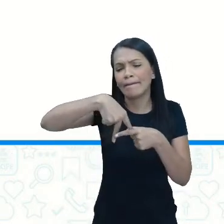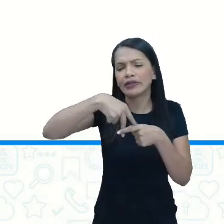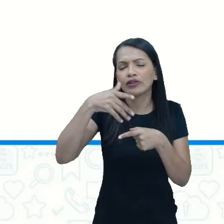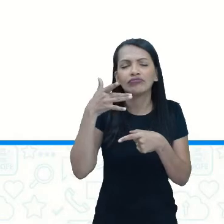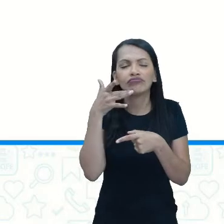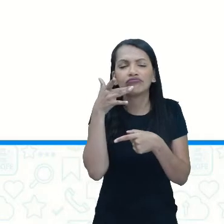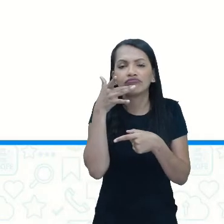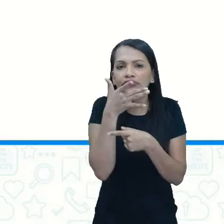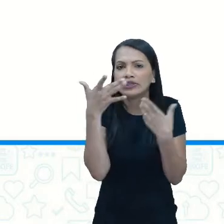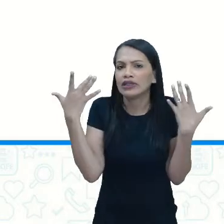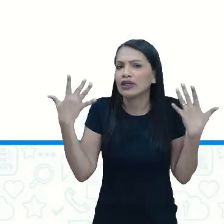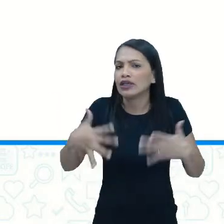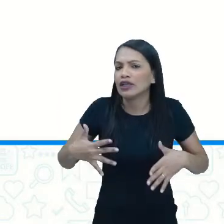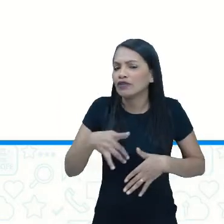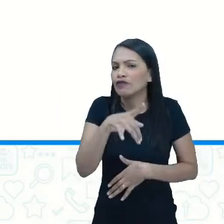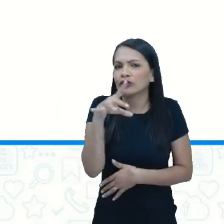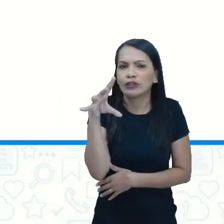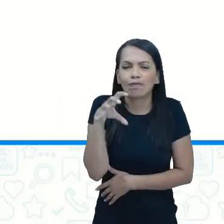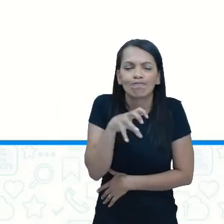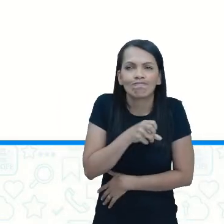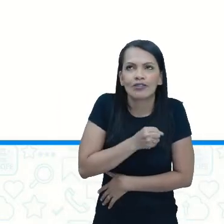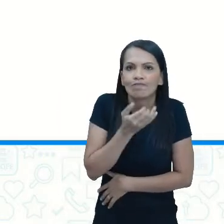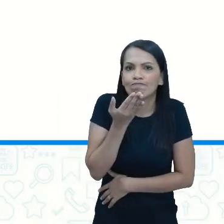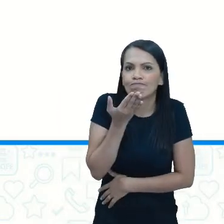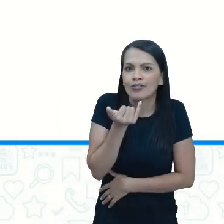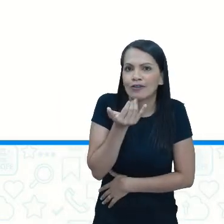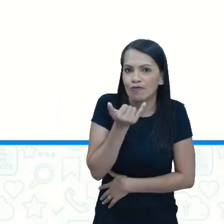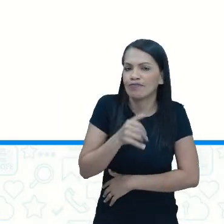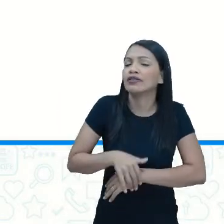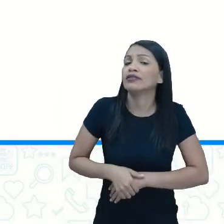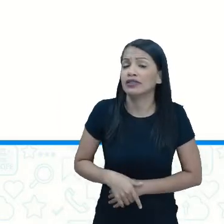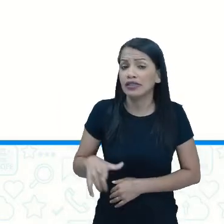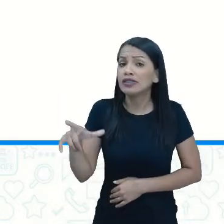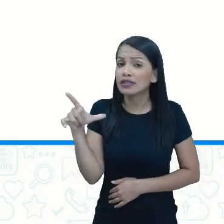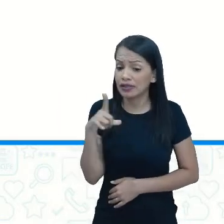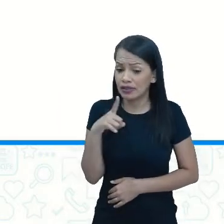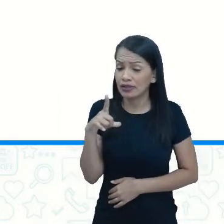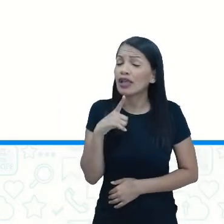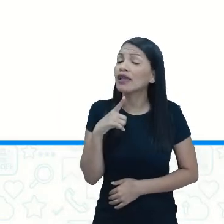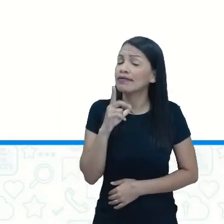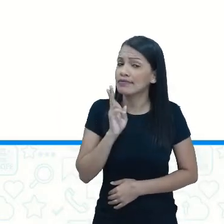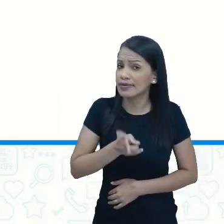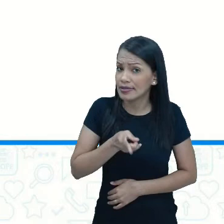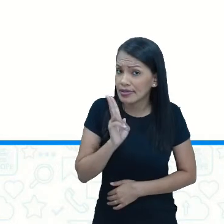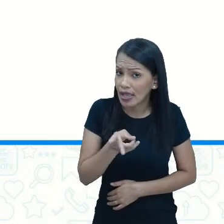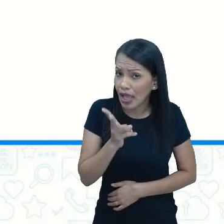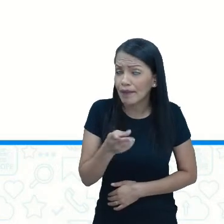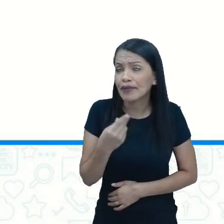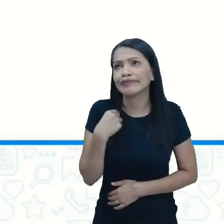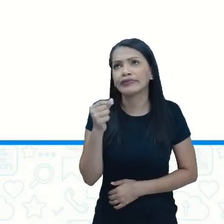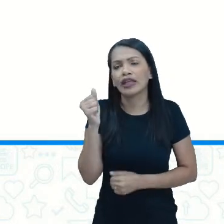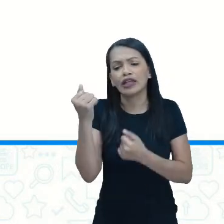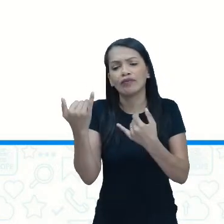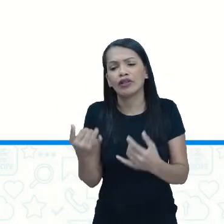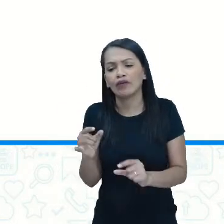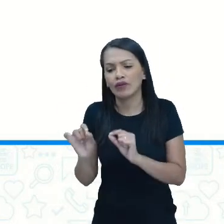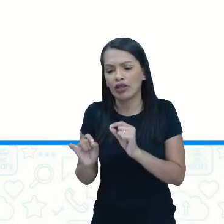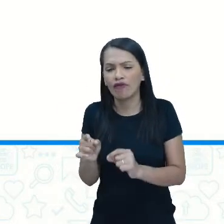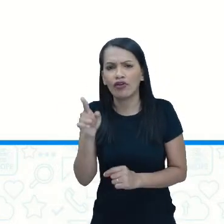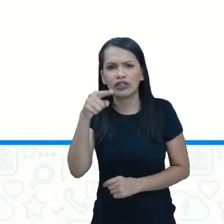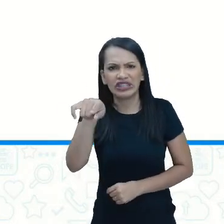gostosa, não é? Que você ame comer. Então lá sempre explica, olha, coloque